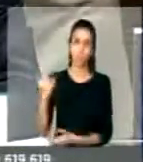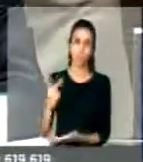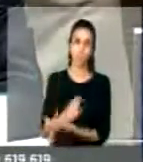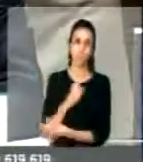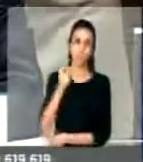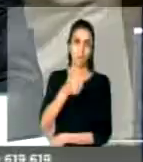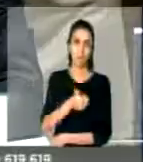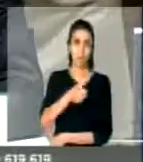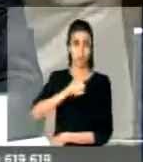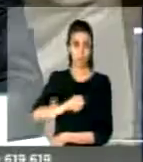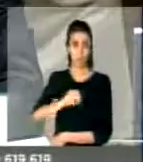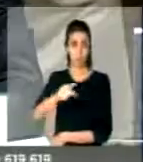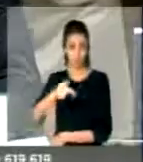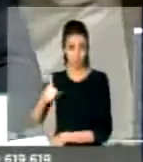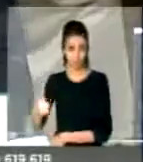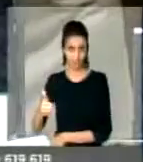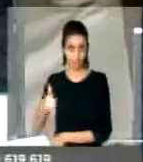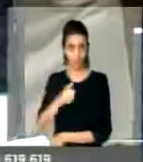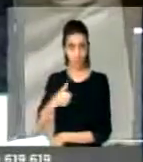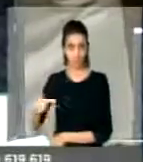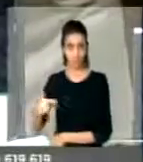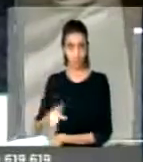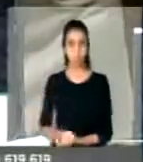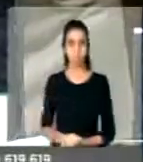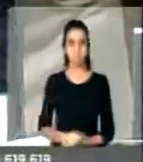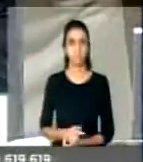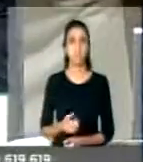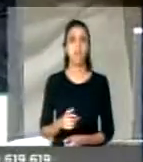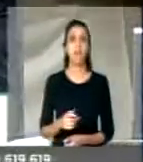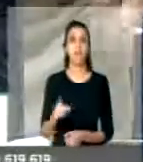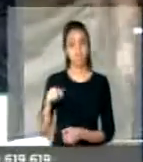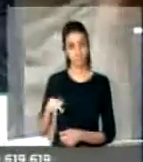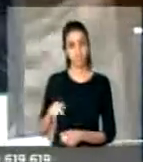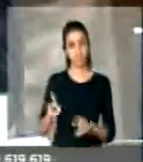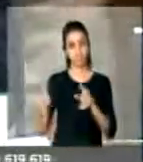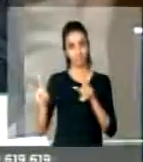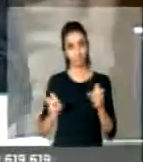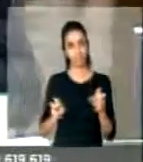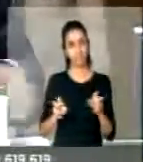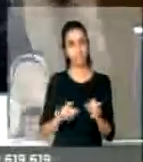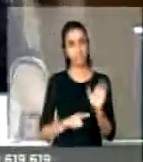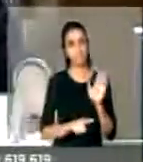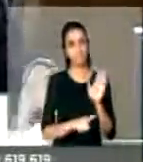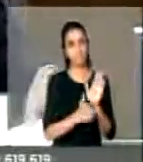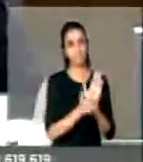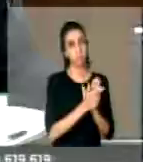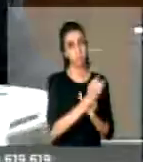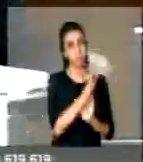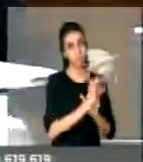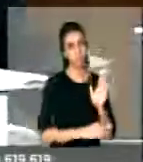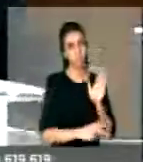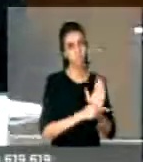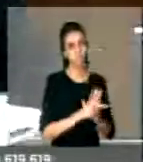de 1817. Rodrigo Maia, presidente da Câmara dos Deputados.